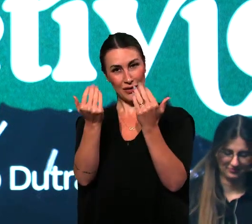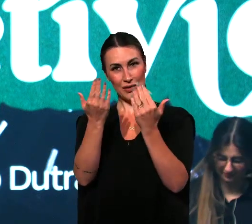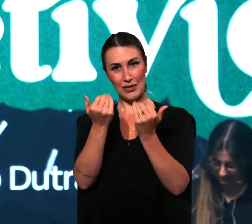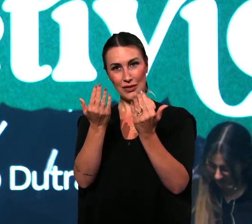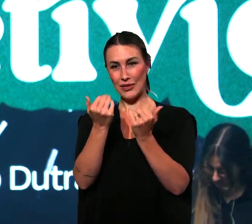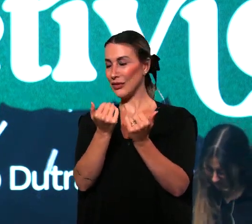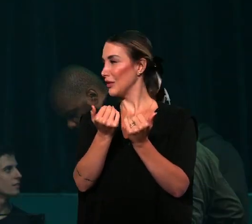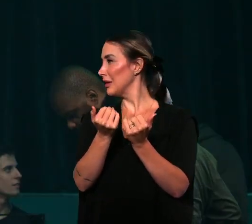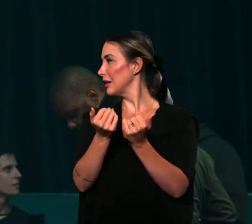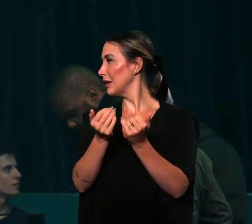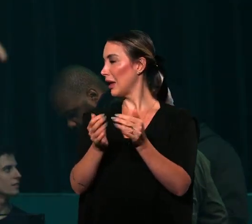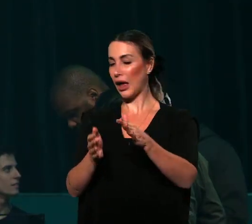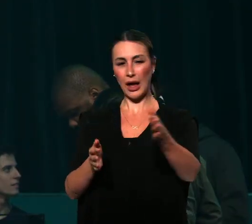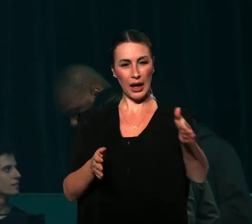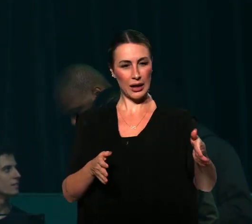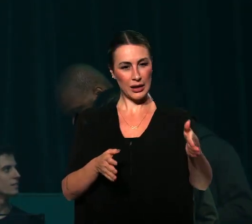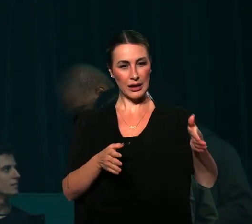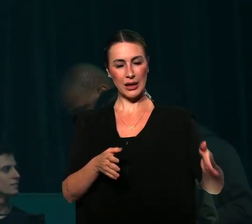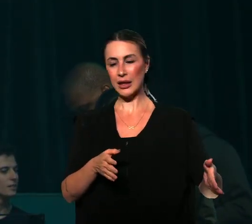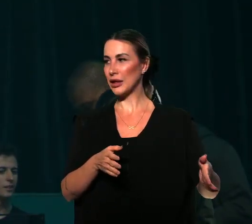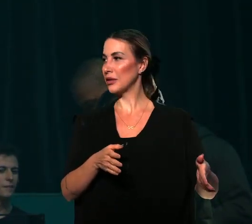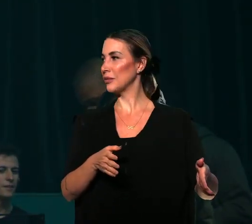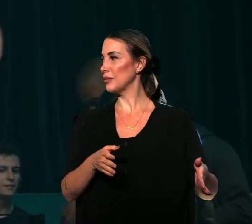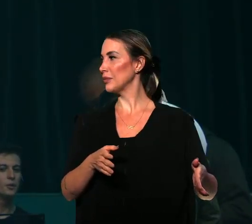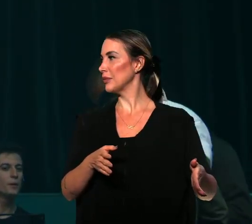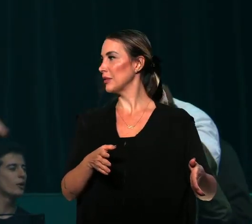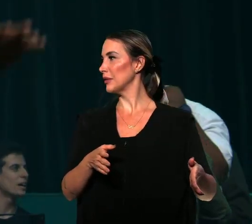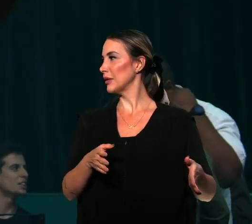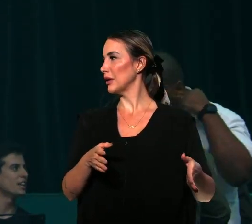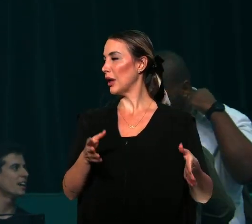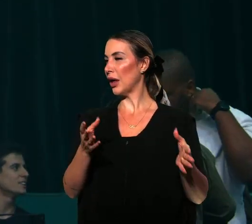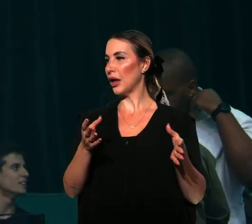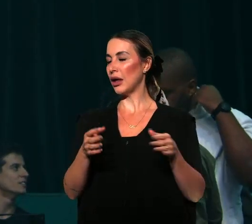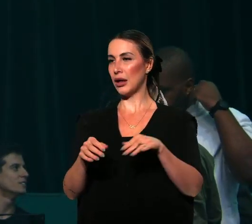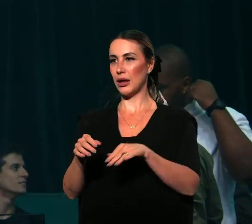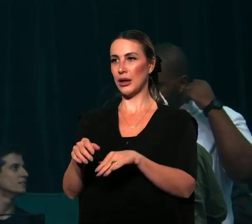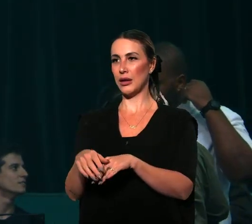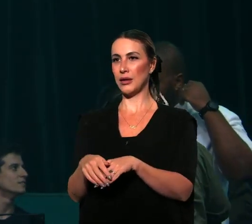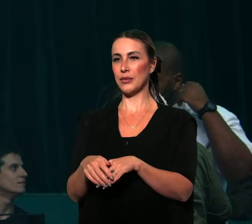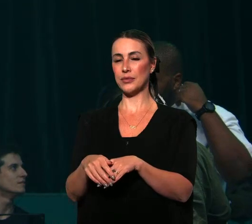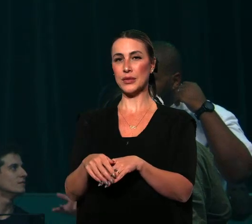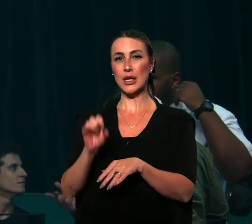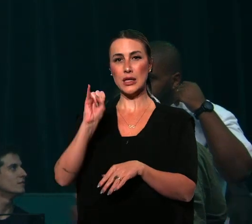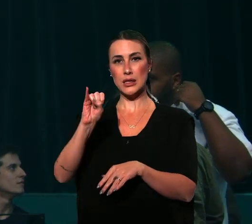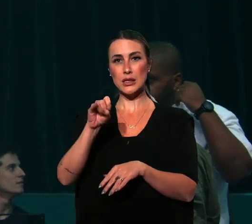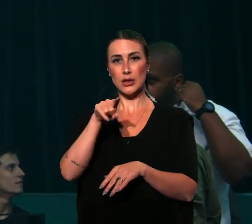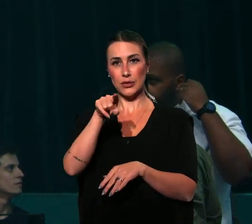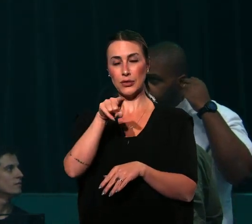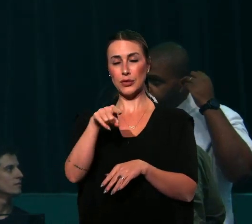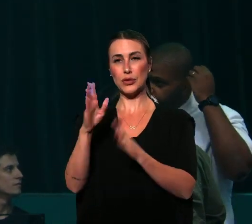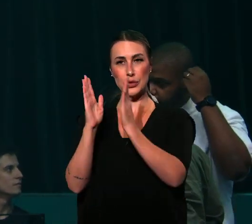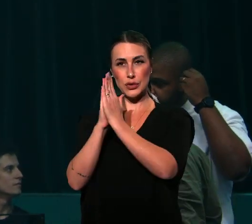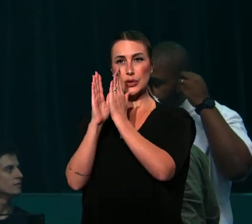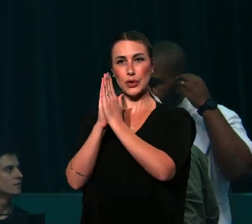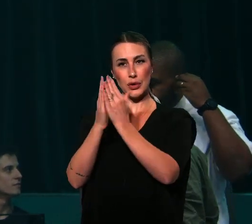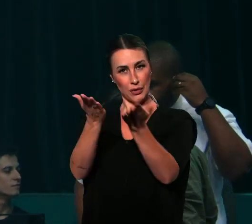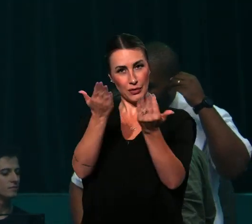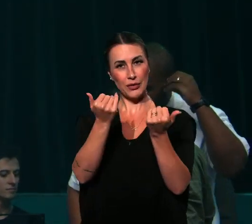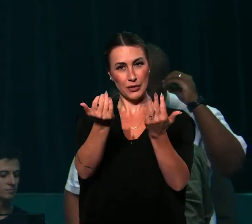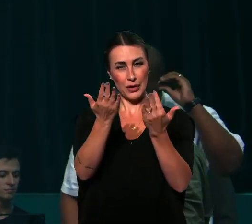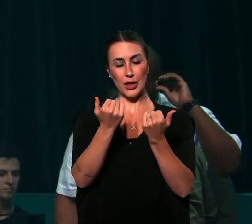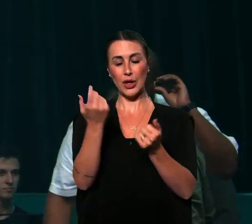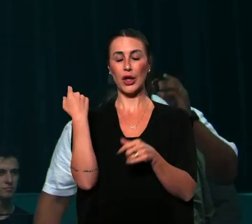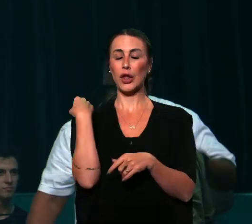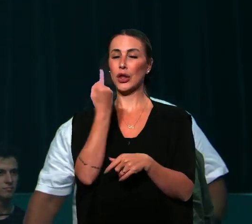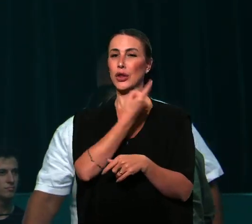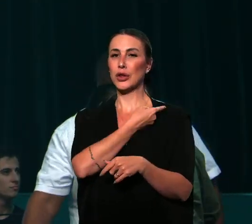desse meu ladinho. E a gente quer ter alguns irmãos nossos que vão orar junto contigo nesse tempo. Você que levantou a mão, fazer essa oração, vem para cá. Pode vir, a gente quer orar junto com você